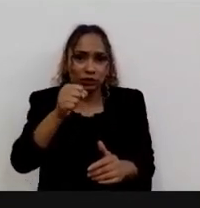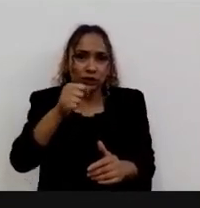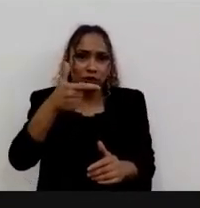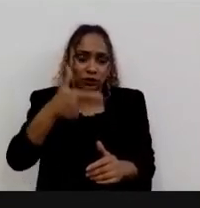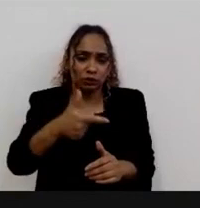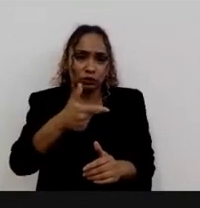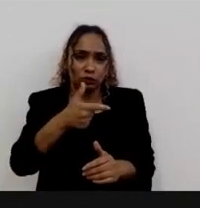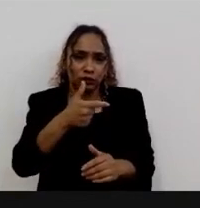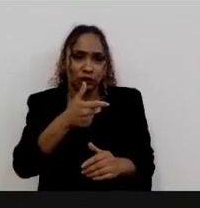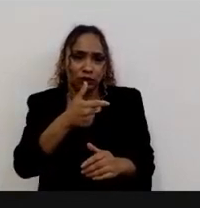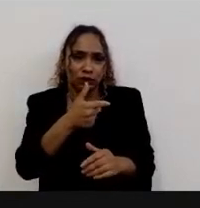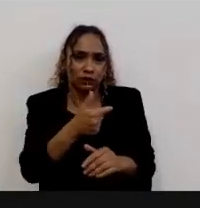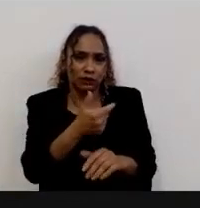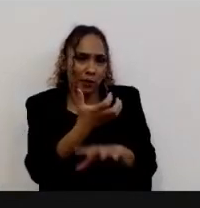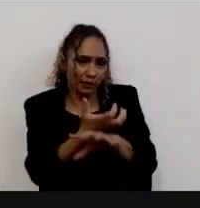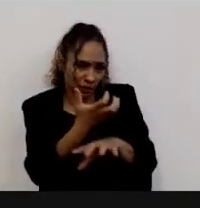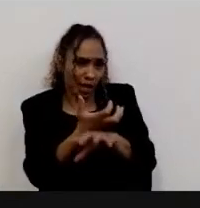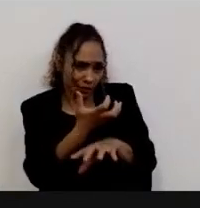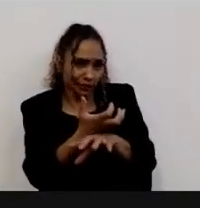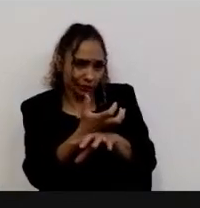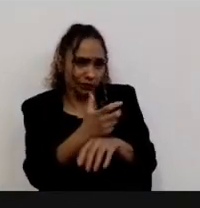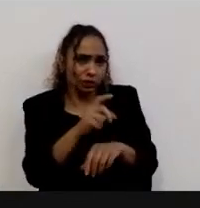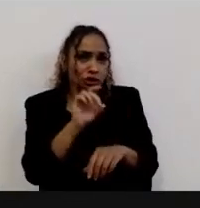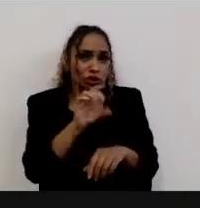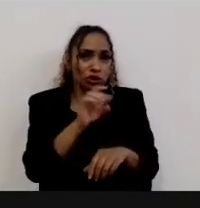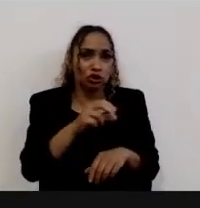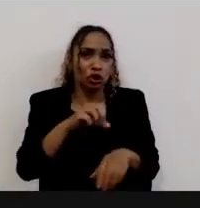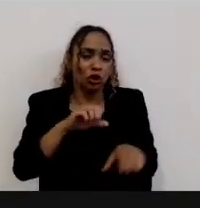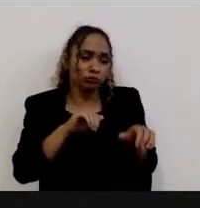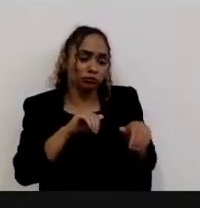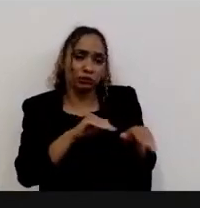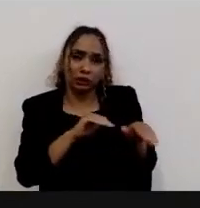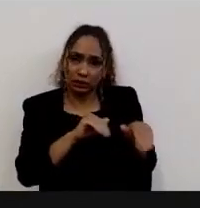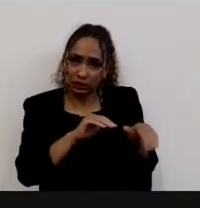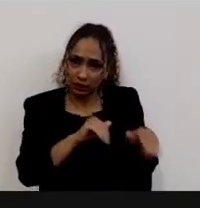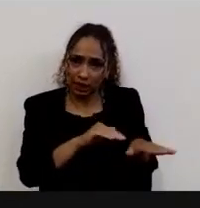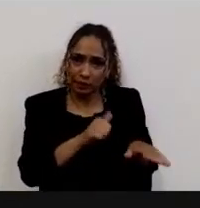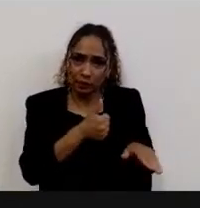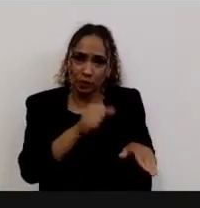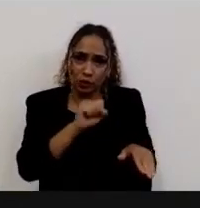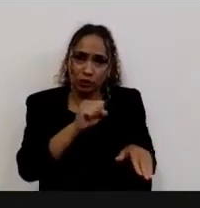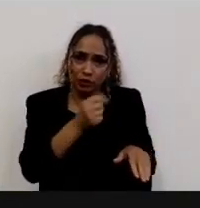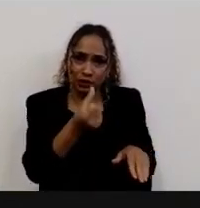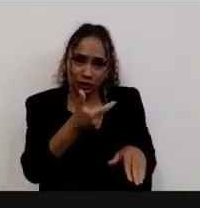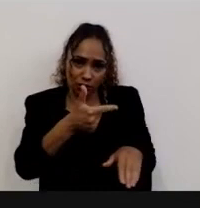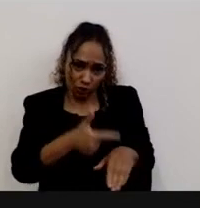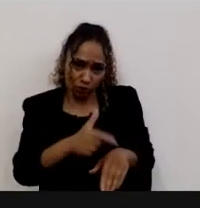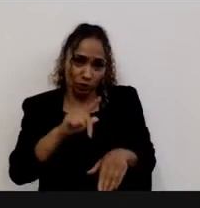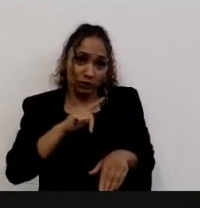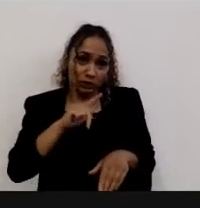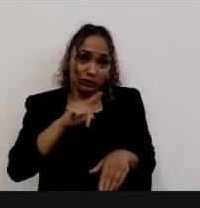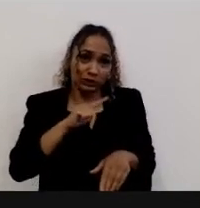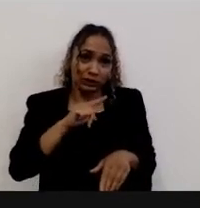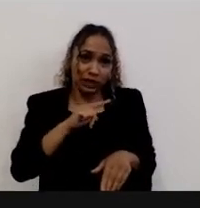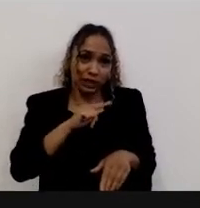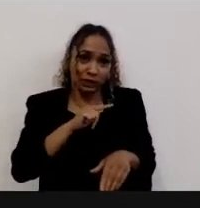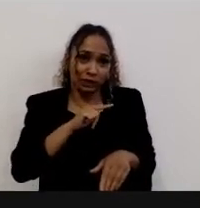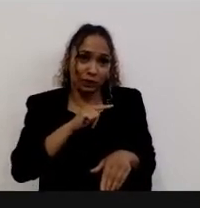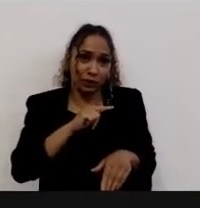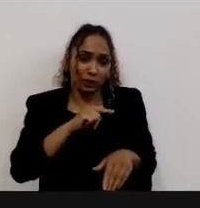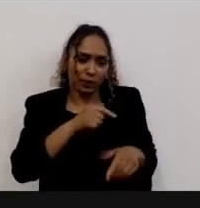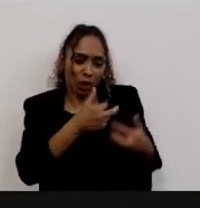Senado Federal. Dessas matérias, só no mês de setembro, 1.862 delas tiveram alguma